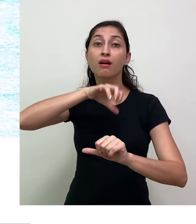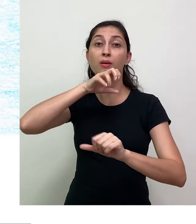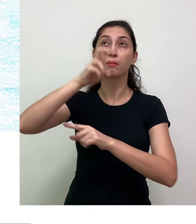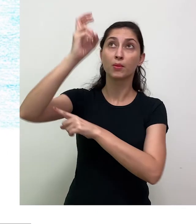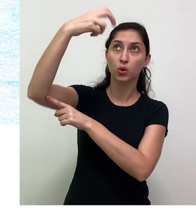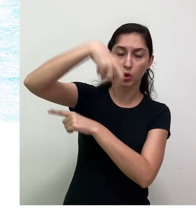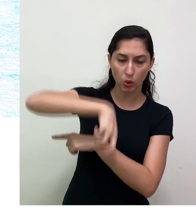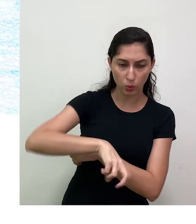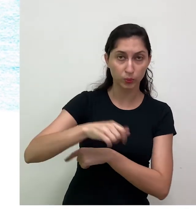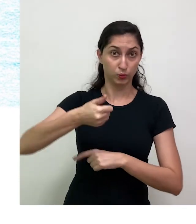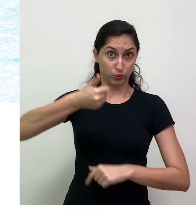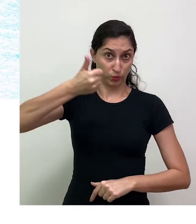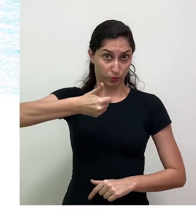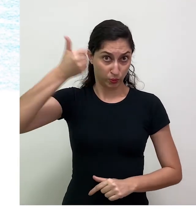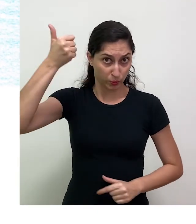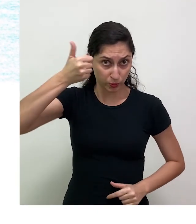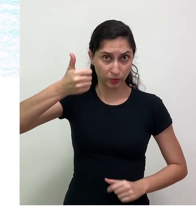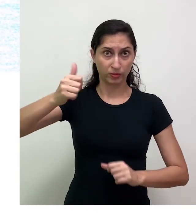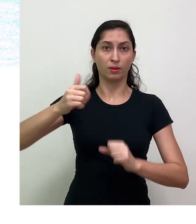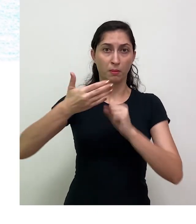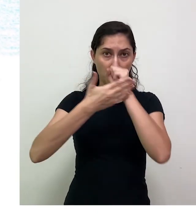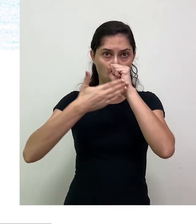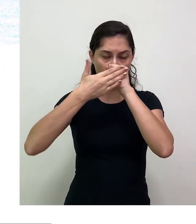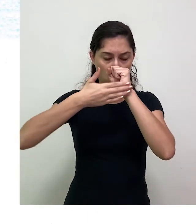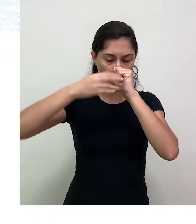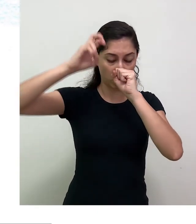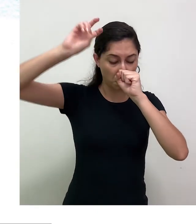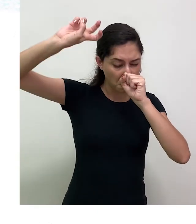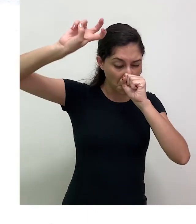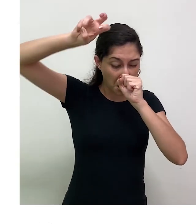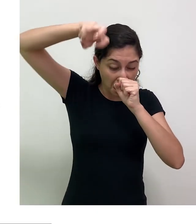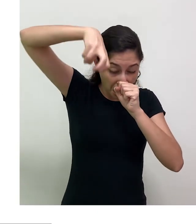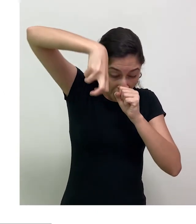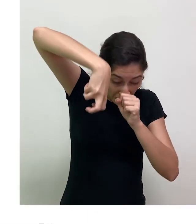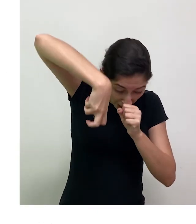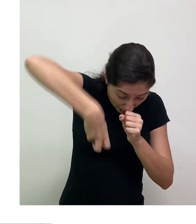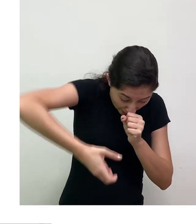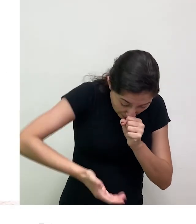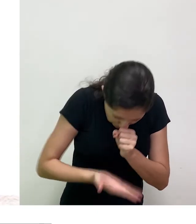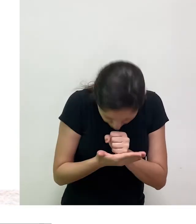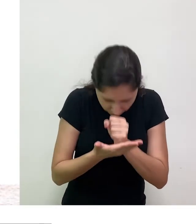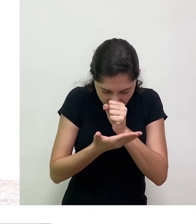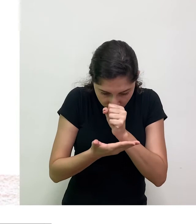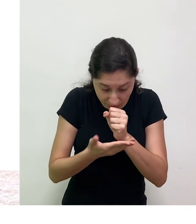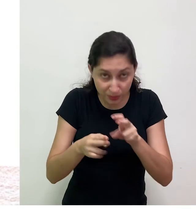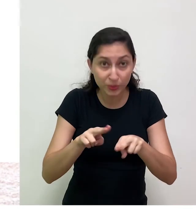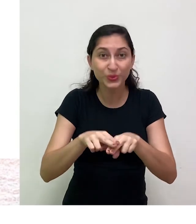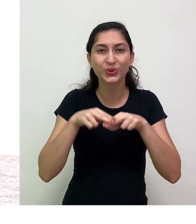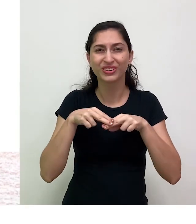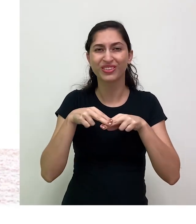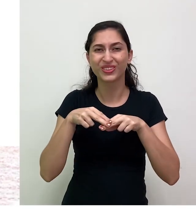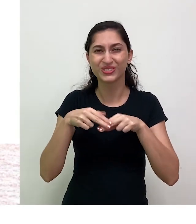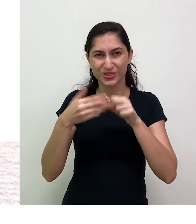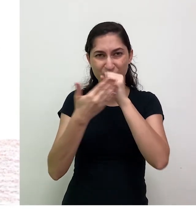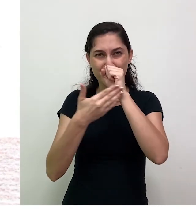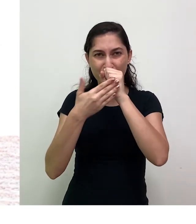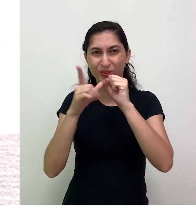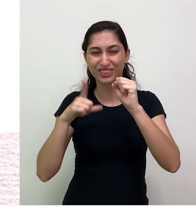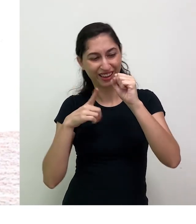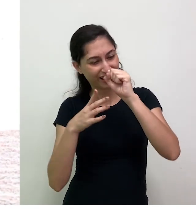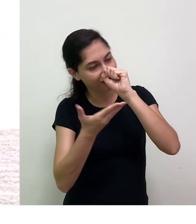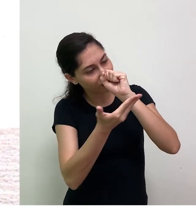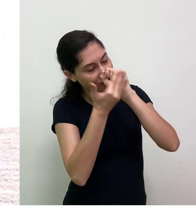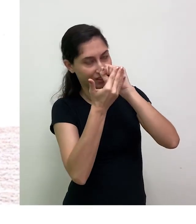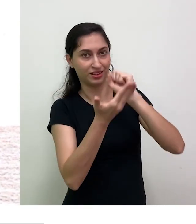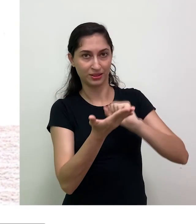mato e pulou, mas bateu com o nariz no chão. Por isso, o nariz do porco é assim, chatinho. Outro virou